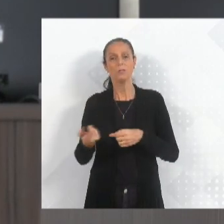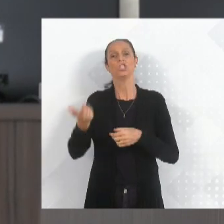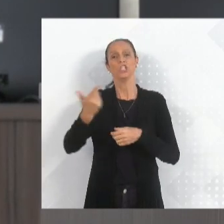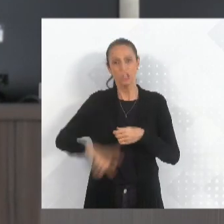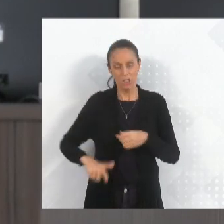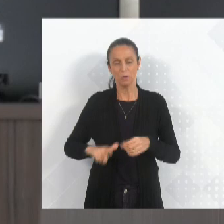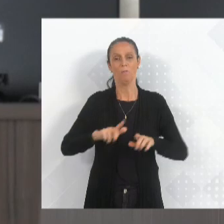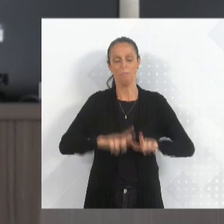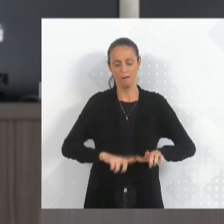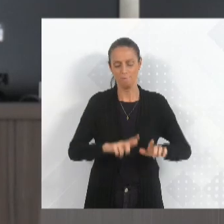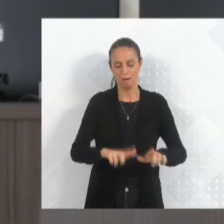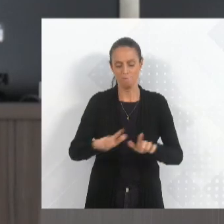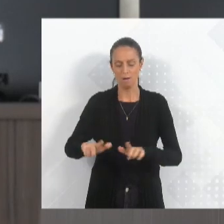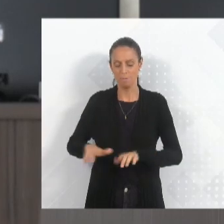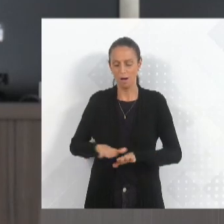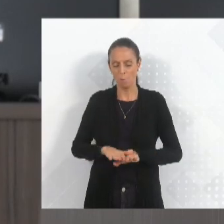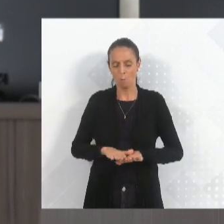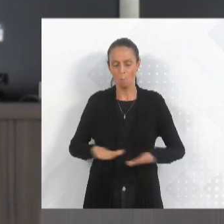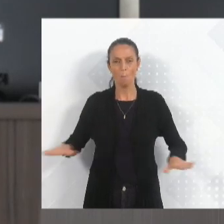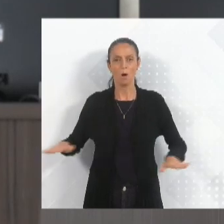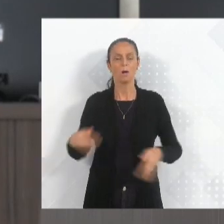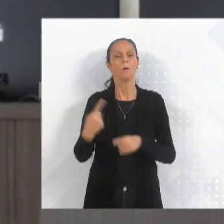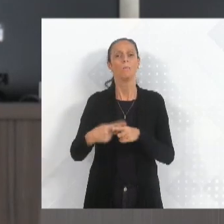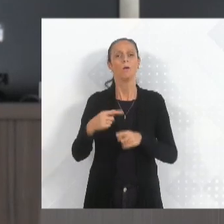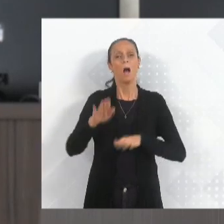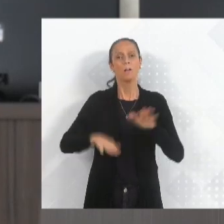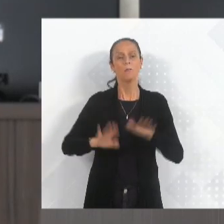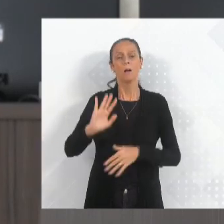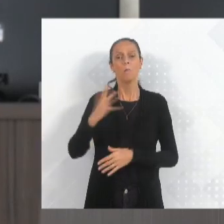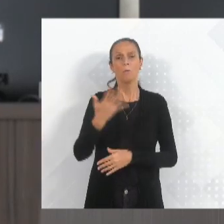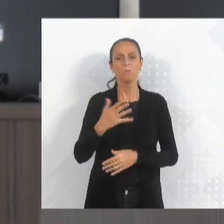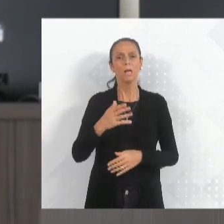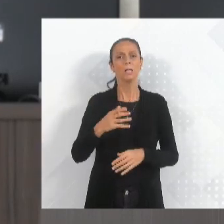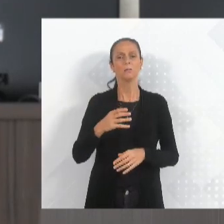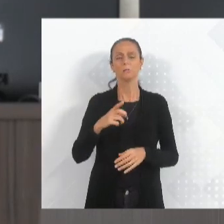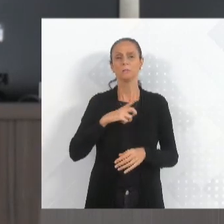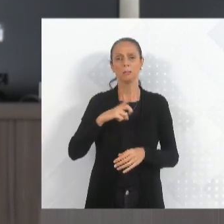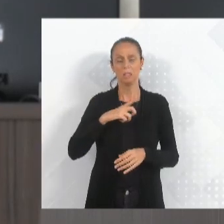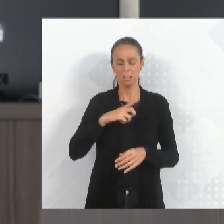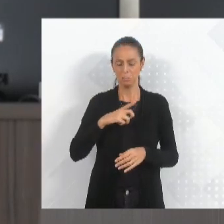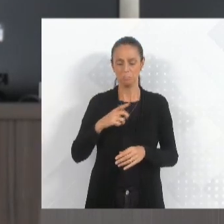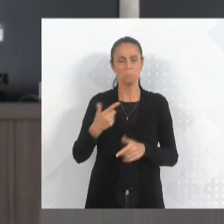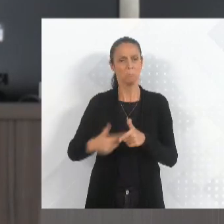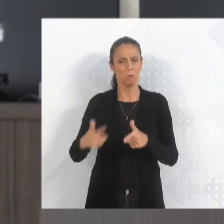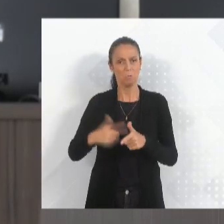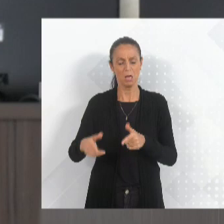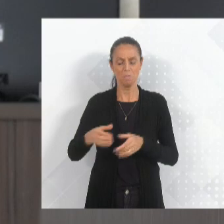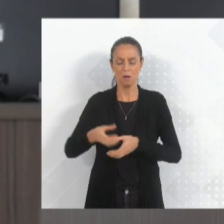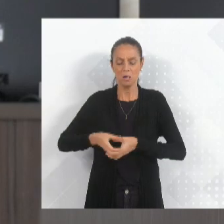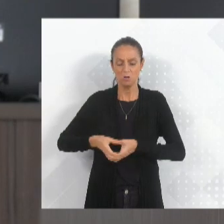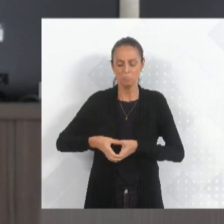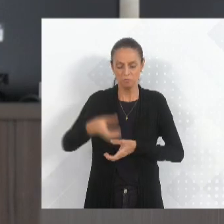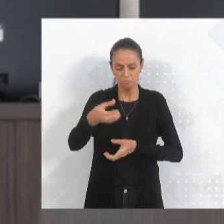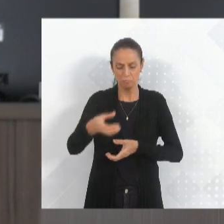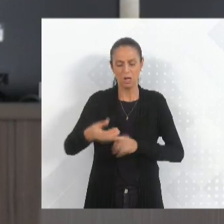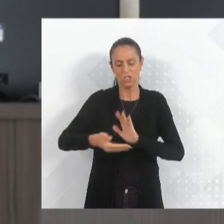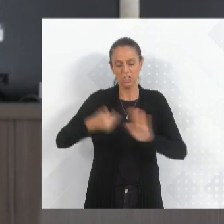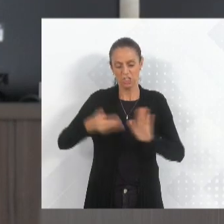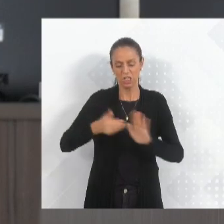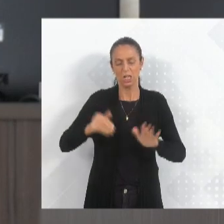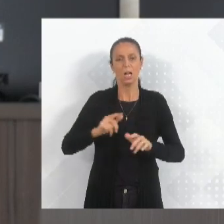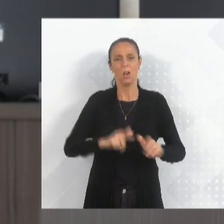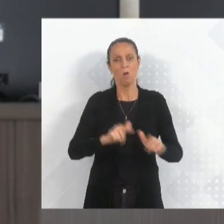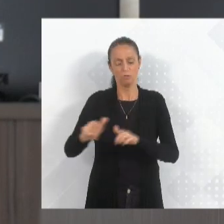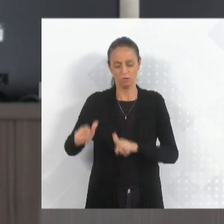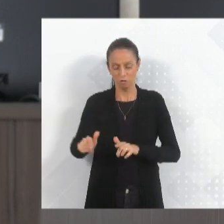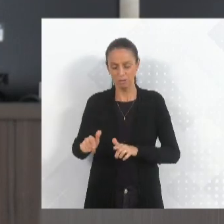muitas pessoas também que falam que ficam pendentes as lajotas lá do lado, né? Essa é a segunda pergunta. E terceiro, quem atende a comunidade no